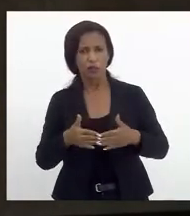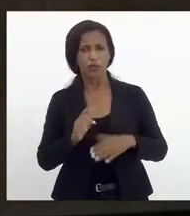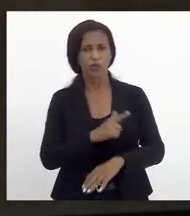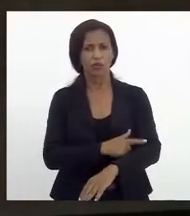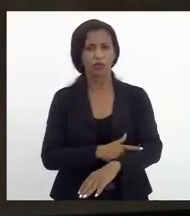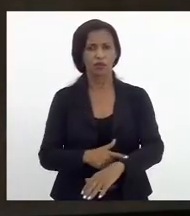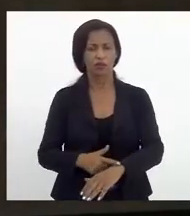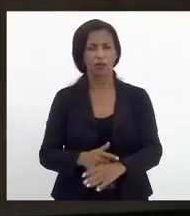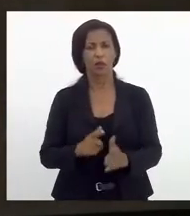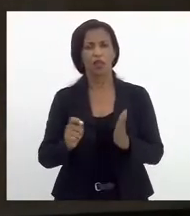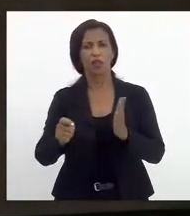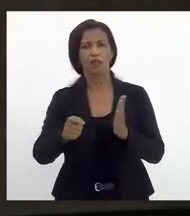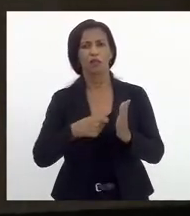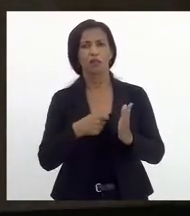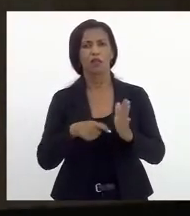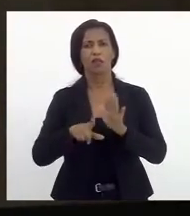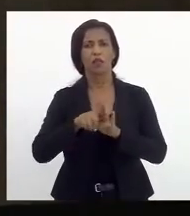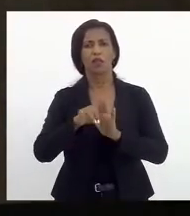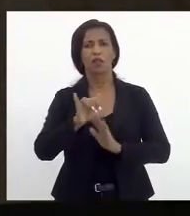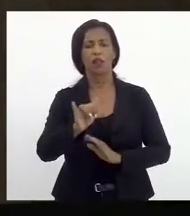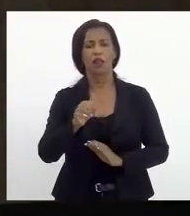a coautoria no projeto de lei